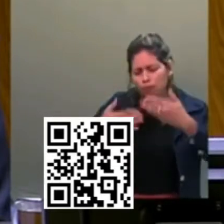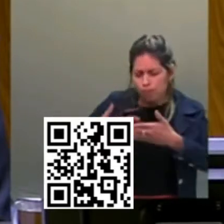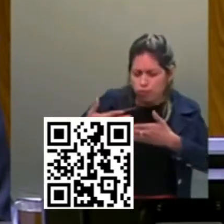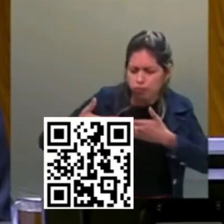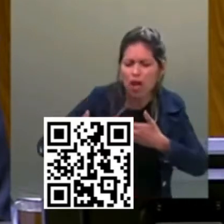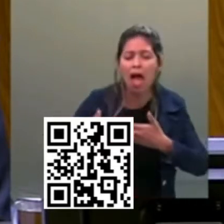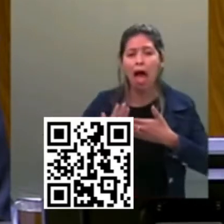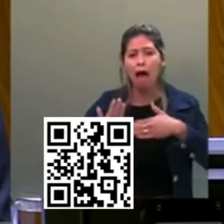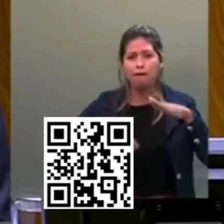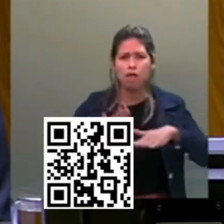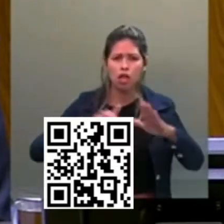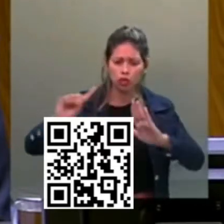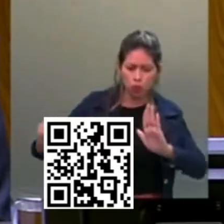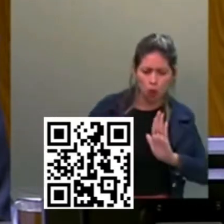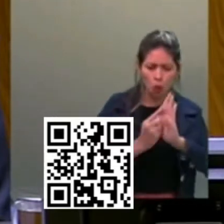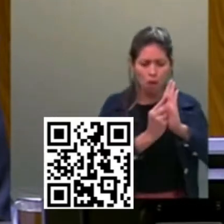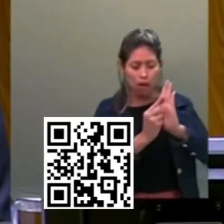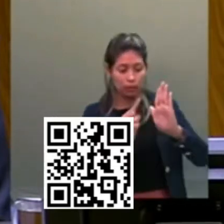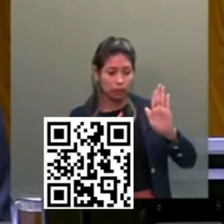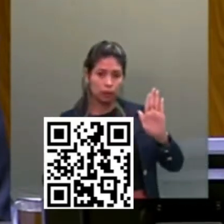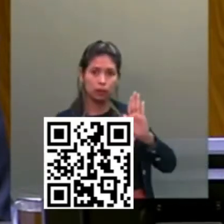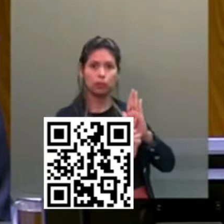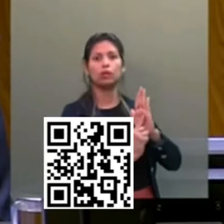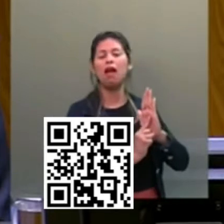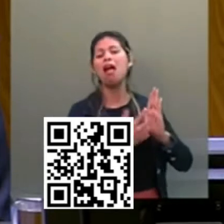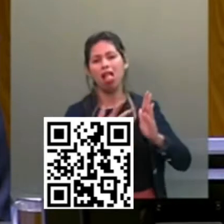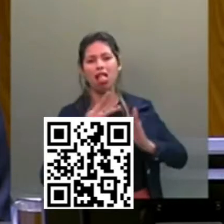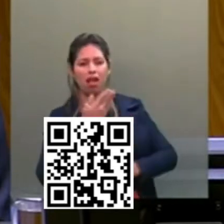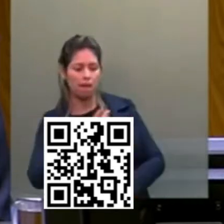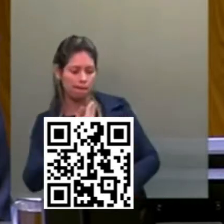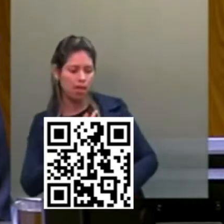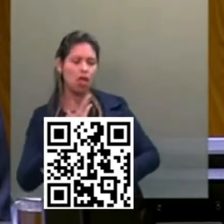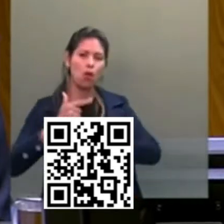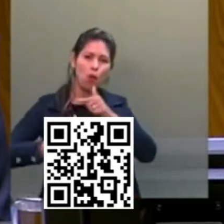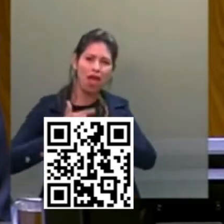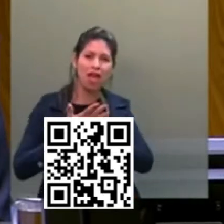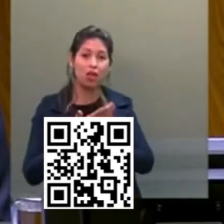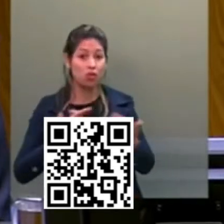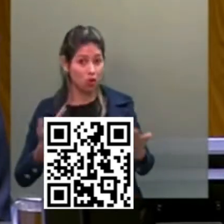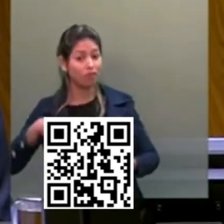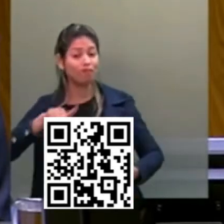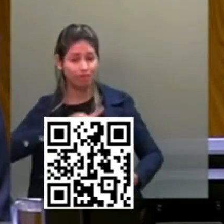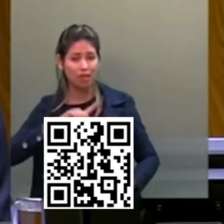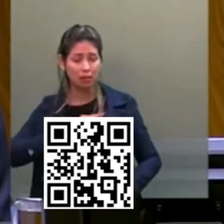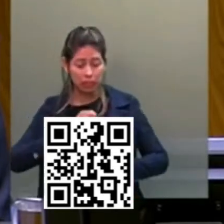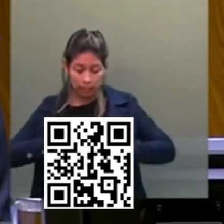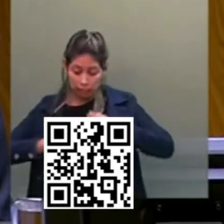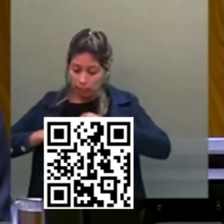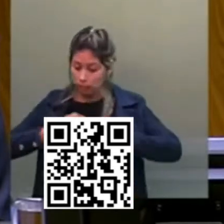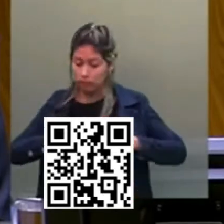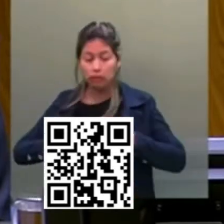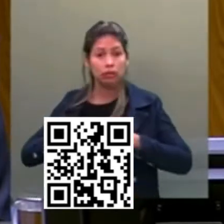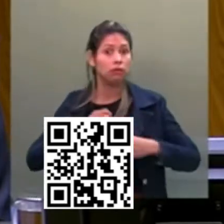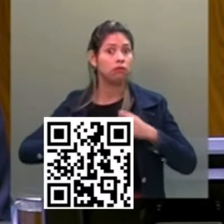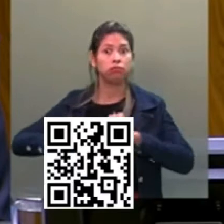de familiares, amigos e colegas de trabalho, esperamos ansiosos por vacinas que salvariam, e de